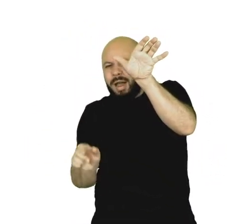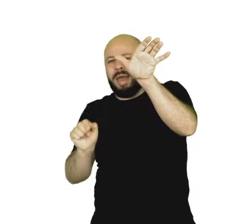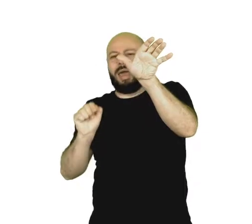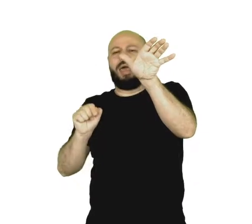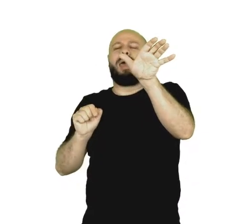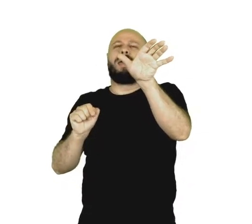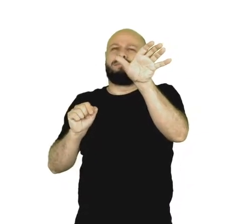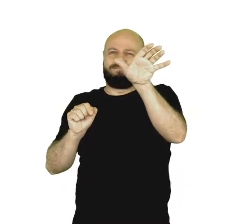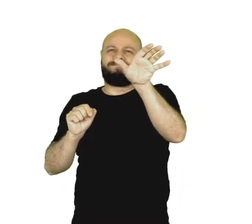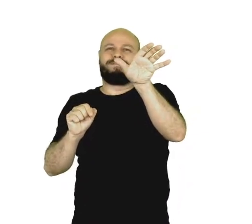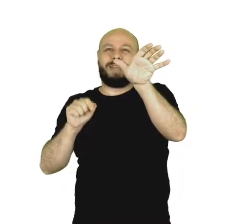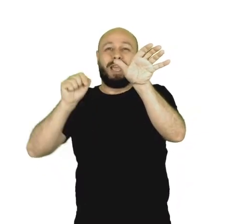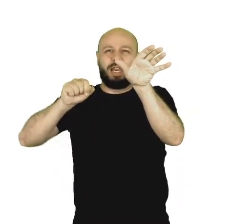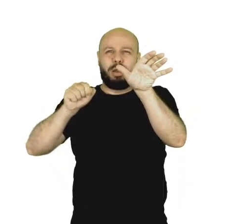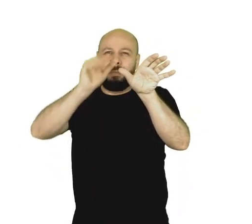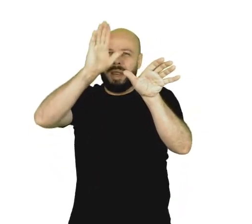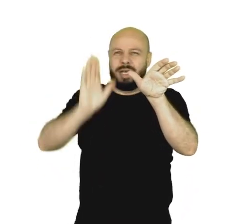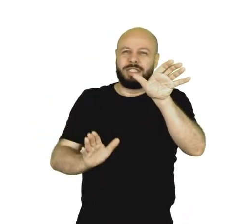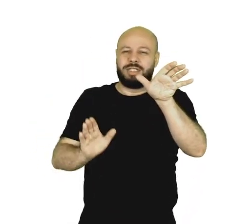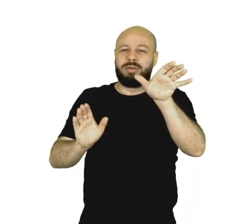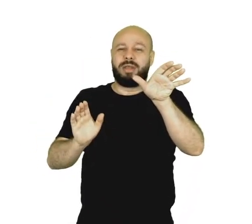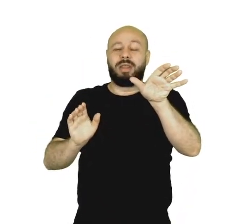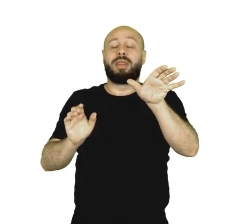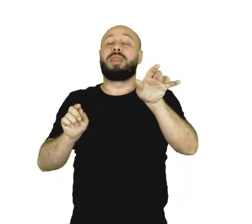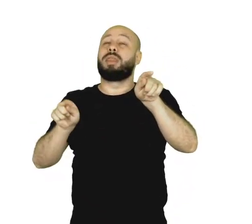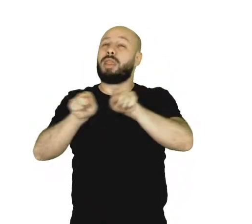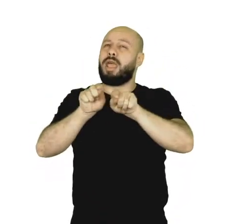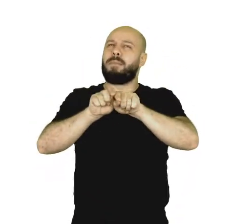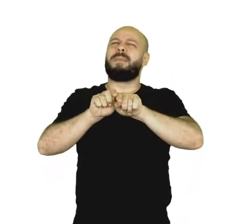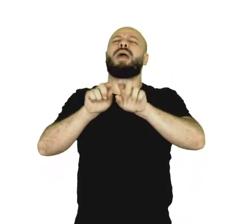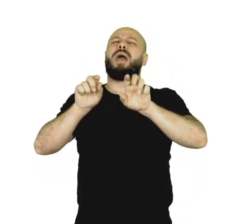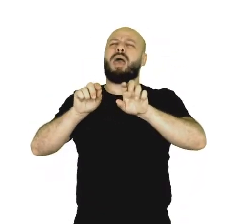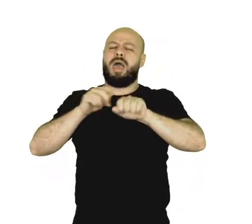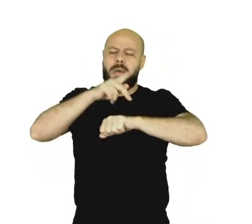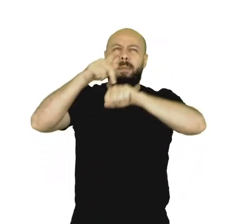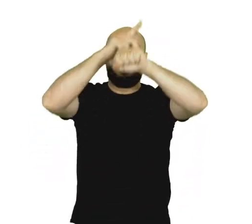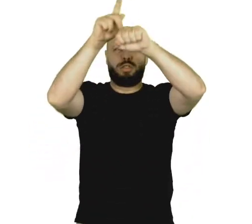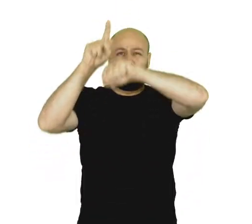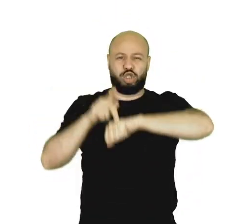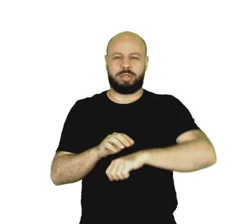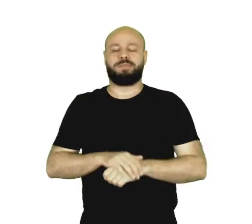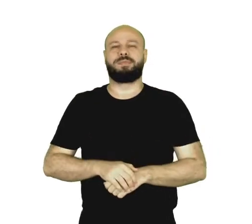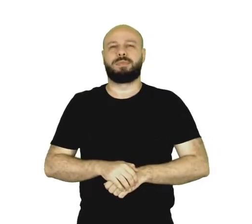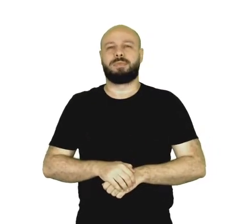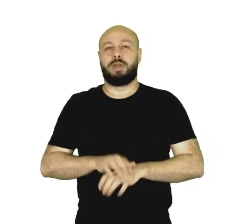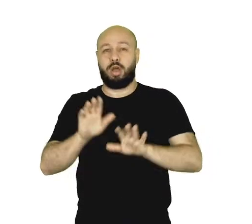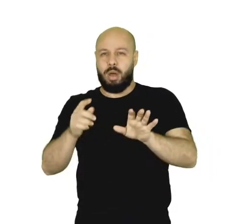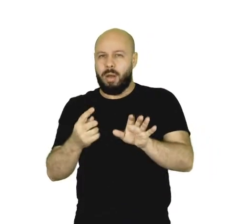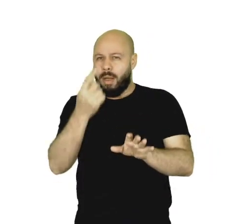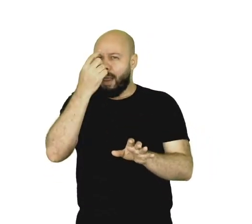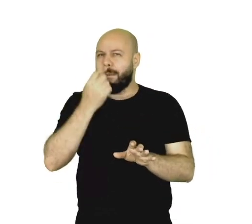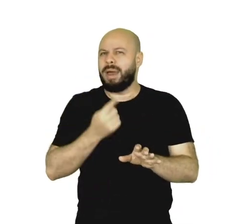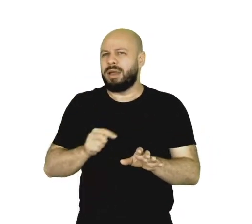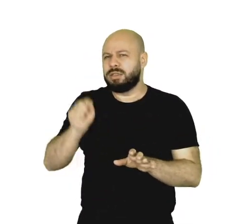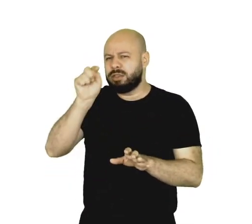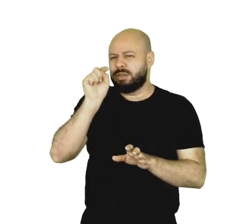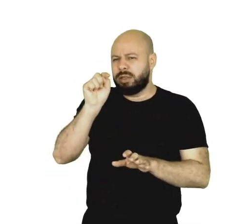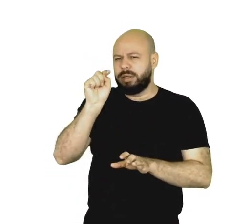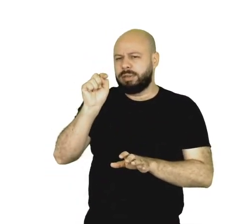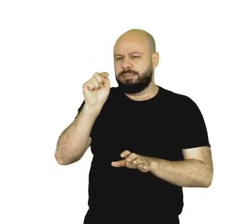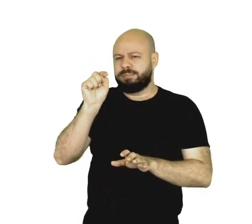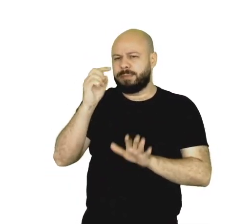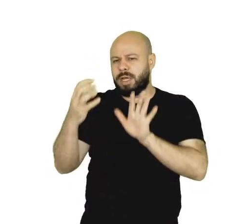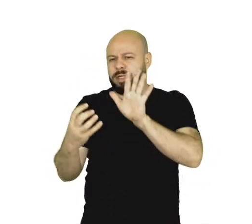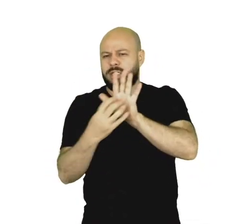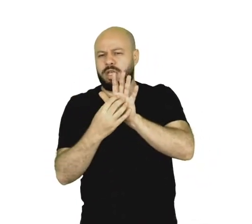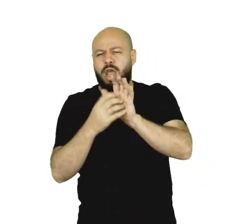nosso caso do Brasil, quanto nos outros países. Essa parte que está em amarelo é uma concentração demográfica um